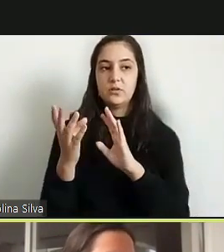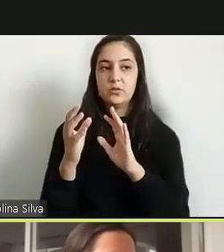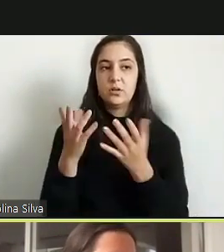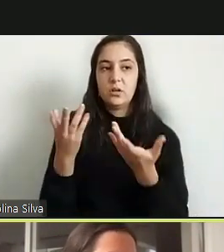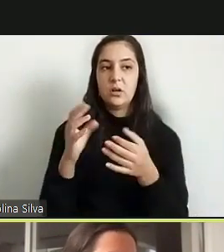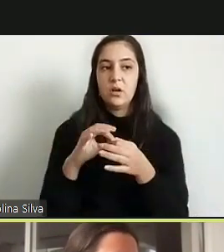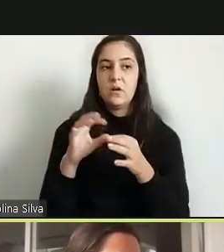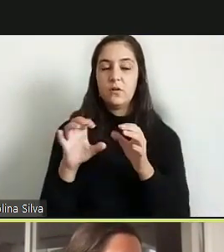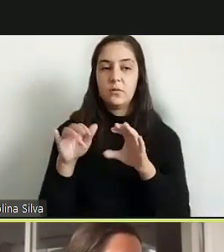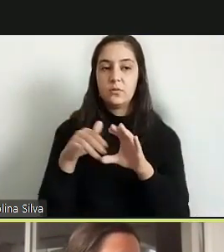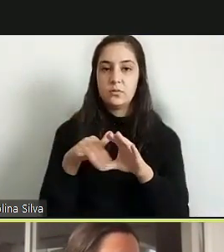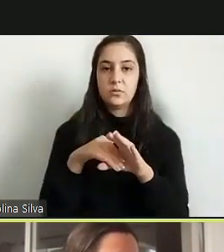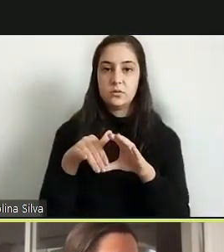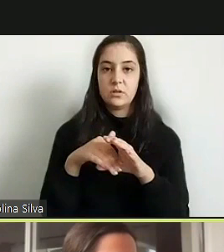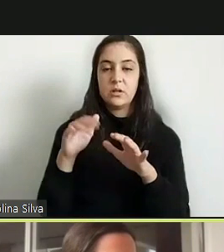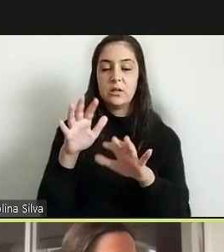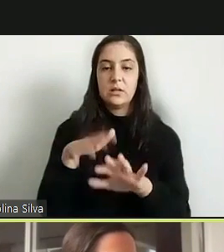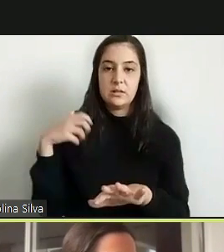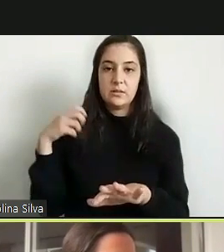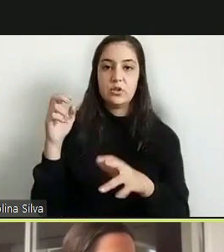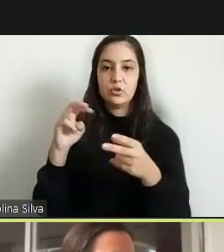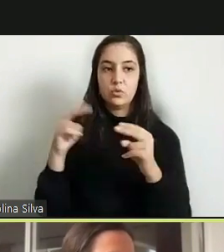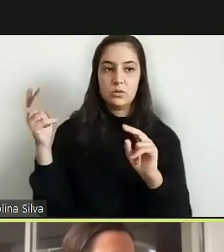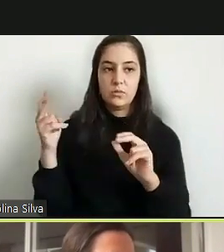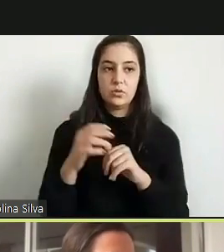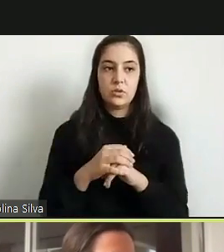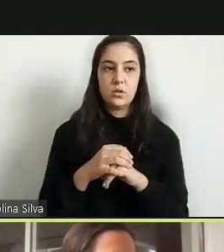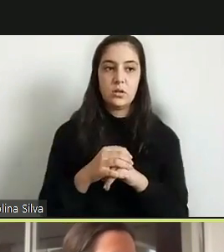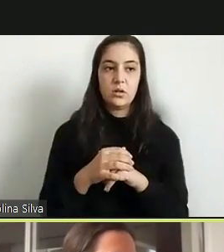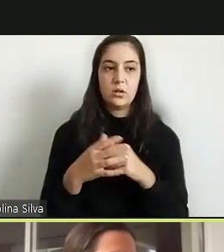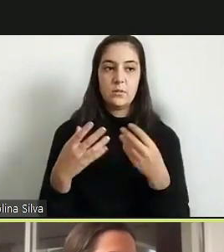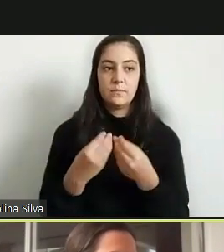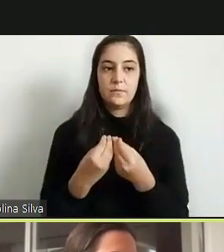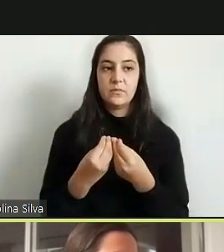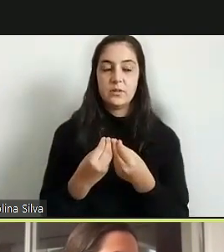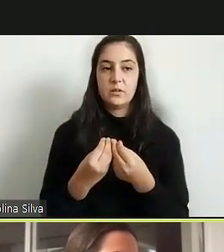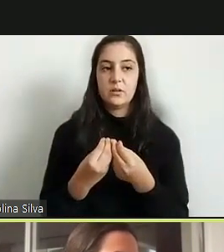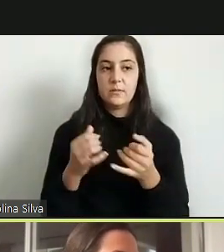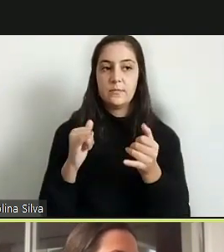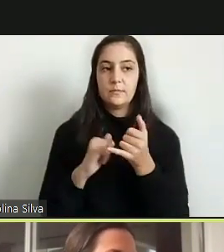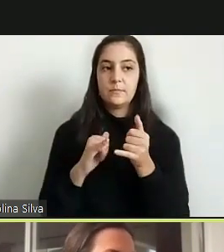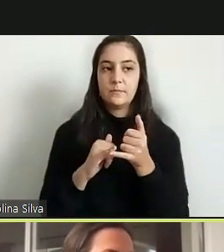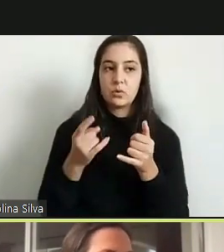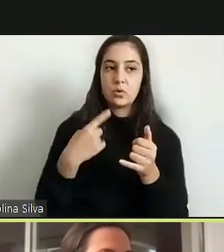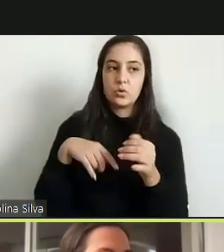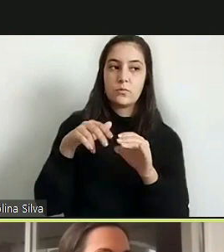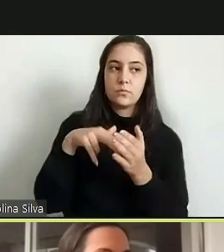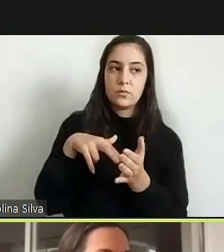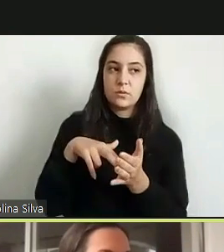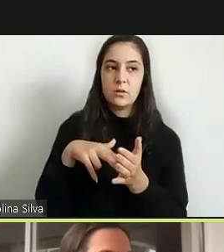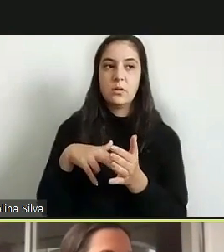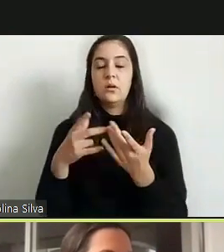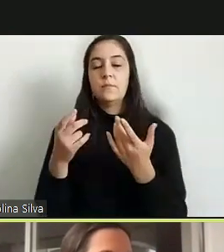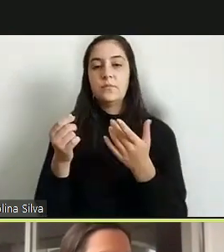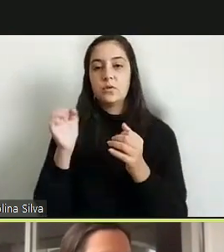formas de participar nas assembleias municipais, coletivamente nas instituições a que pertencemos, no espaço público,